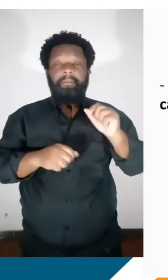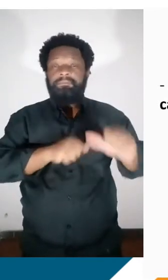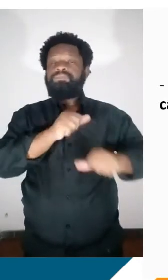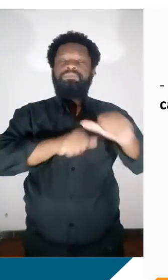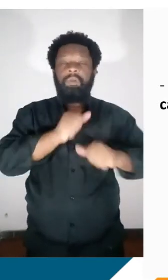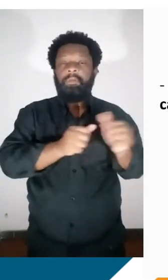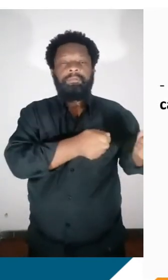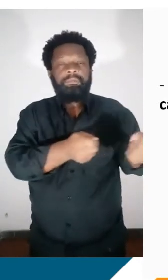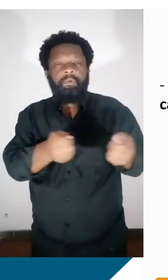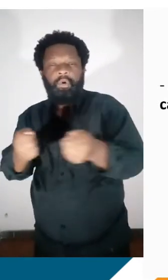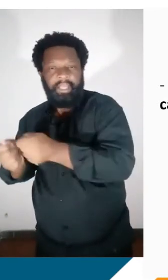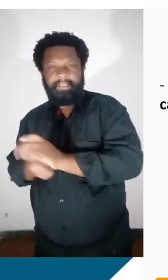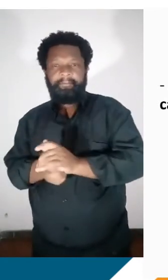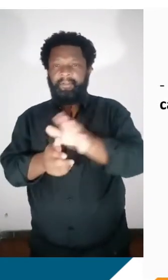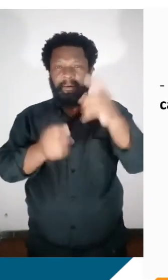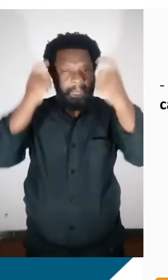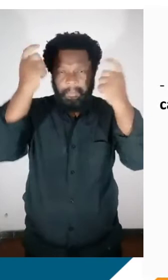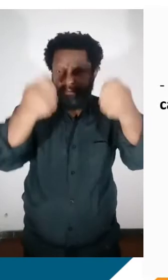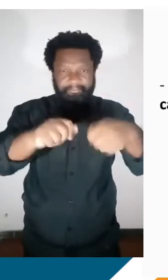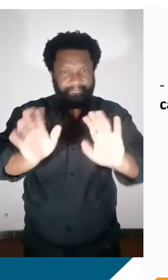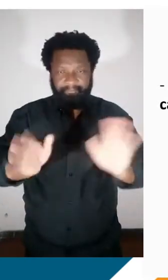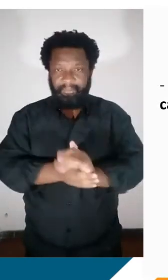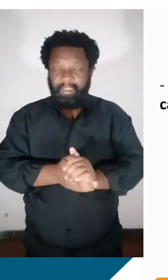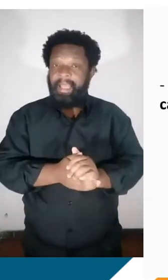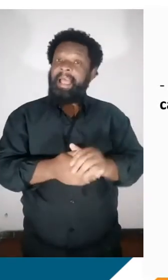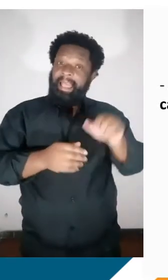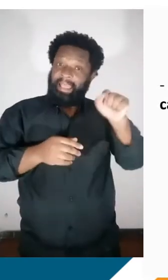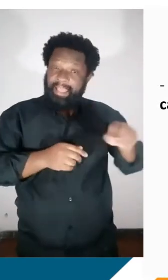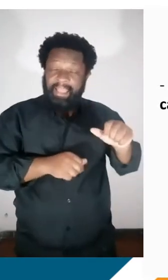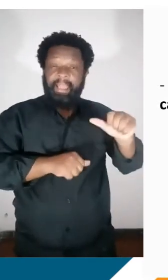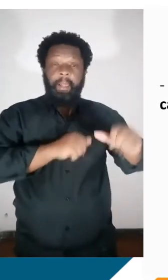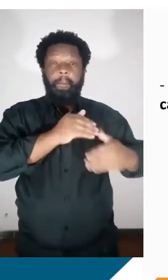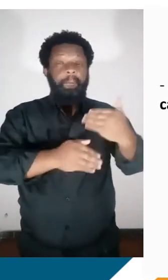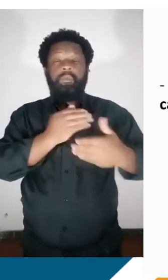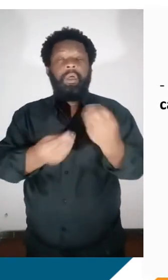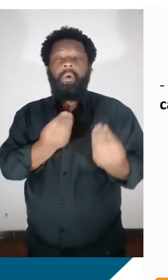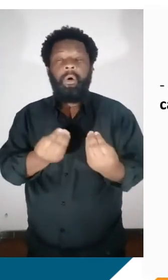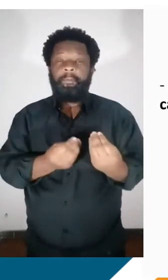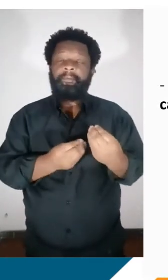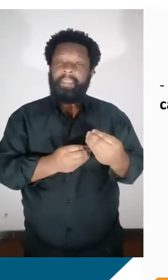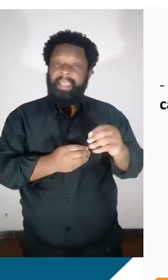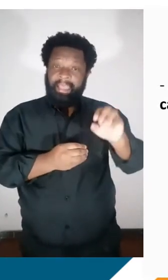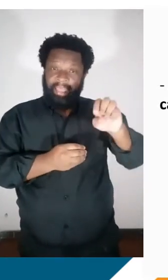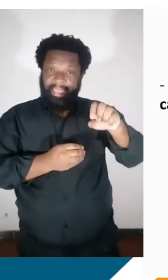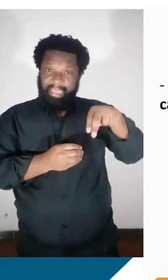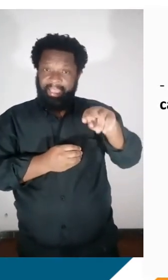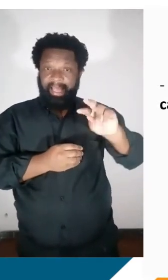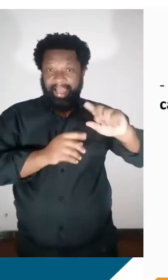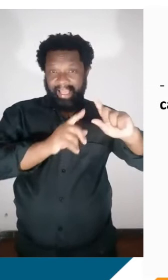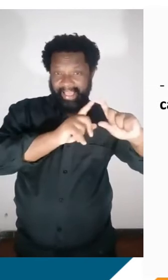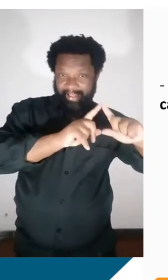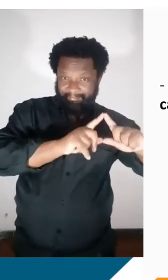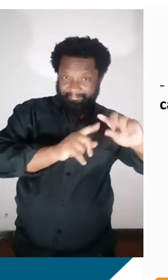bom? Mas não esquentem muito com isso. A variação de entalpia vai ser dada pela entalpia dos produtos